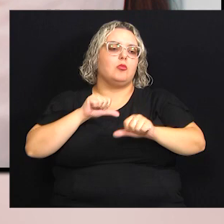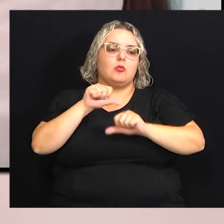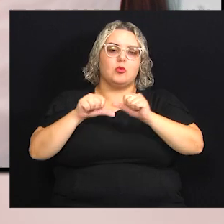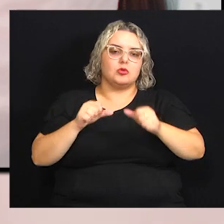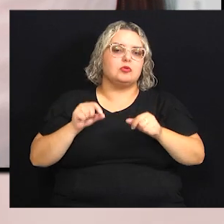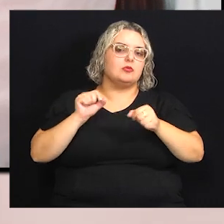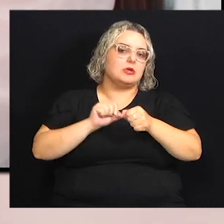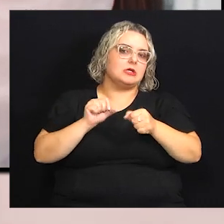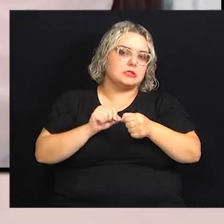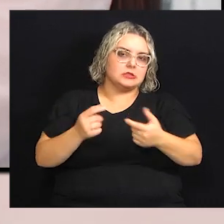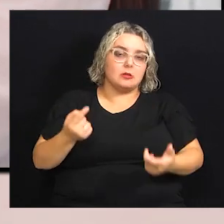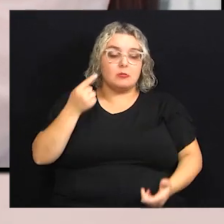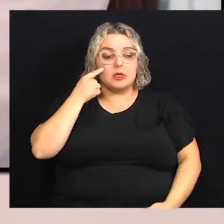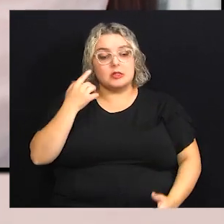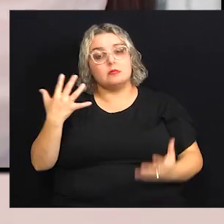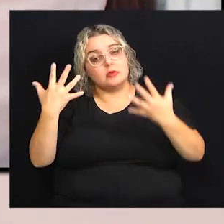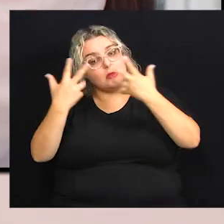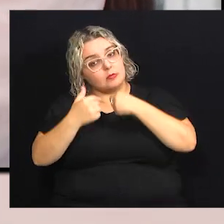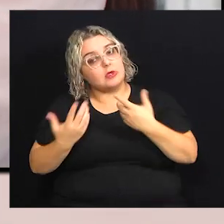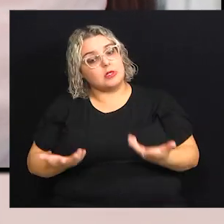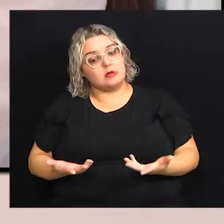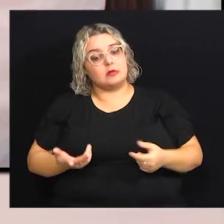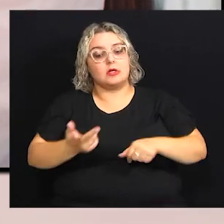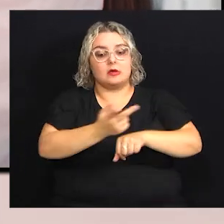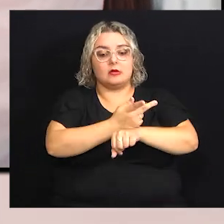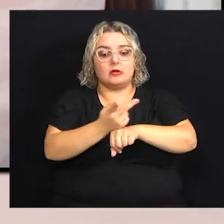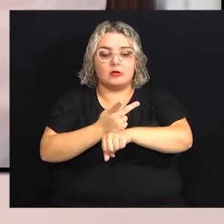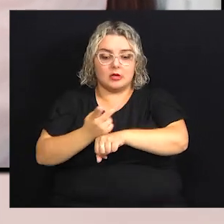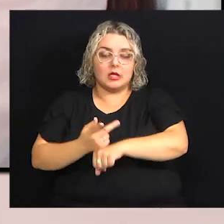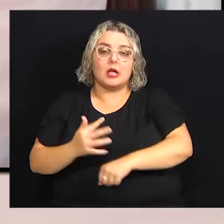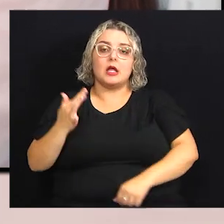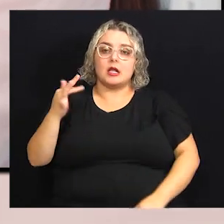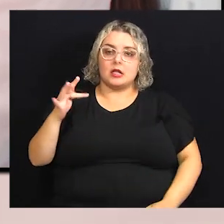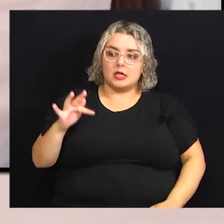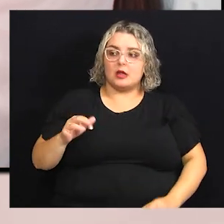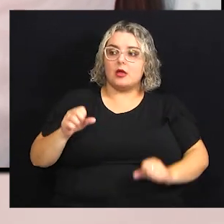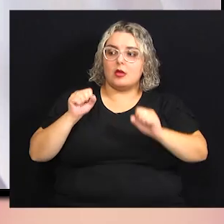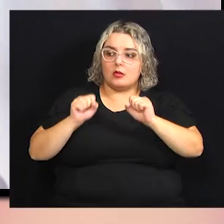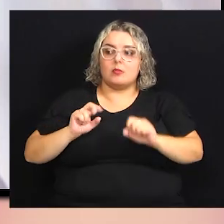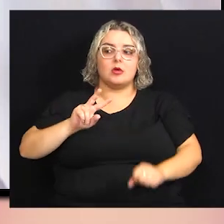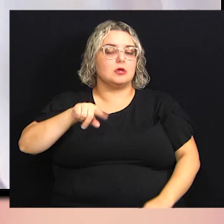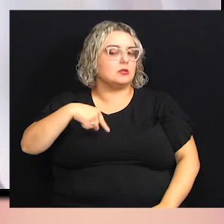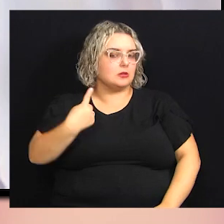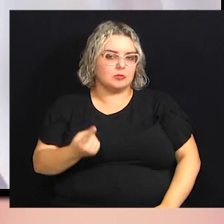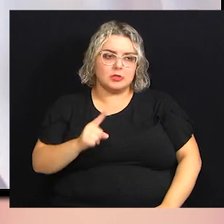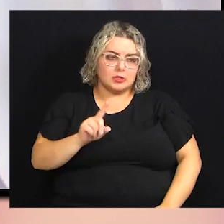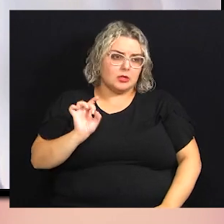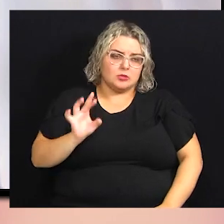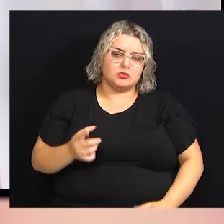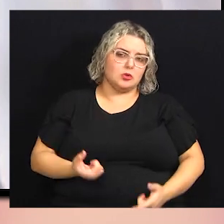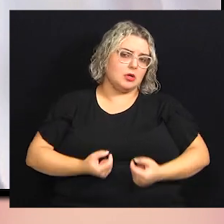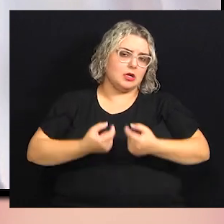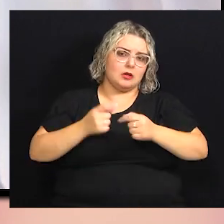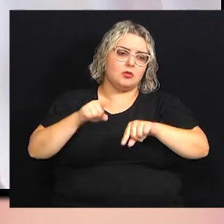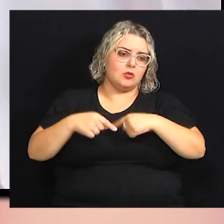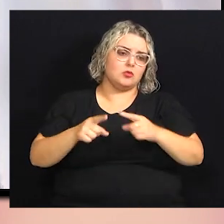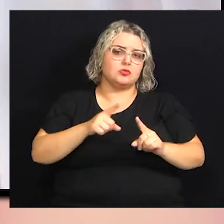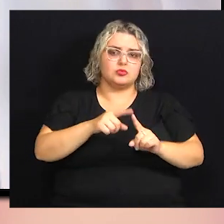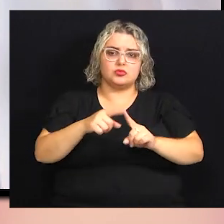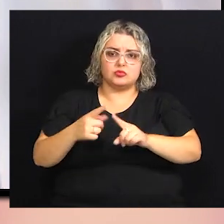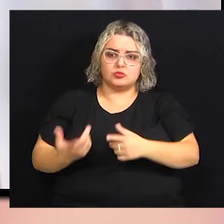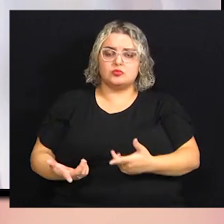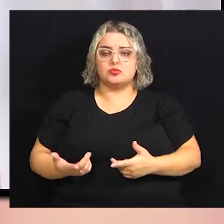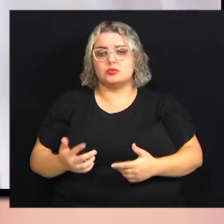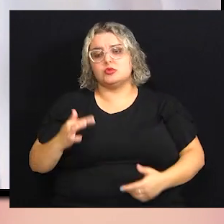alguma modificação pensando na beleza, mas aonde ele vai procurar lesões que possam ser eventualmente não só câncer, mas outros tipos